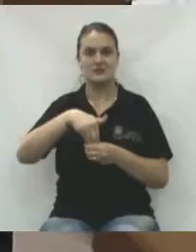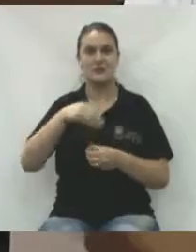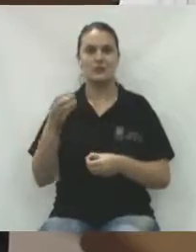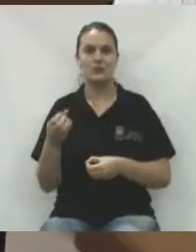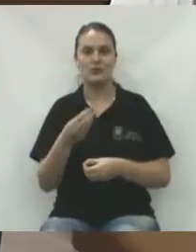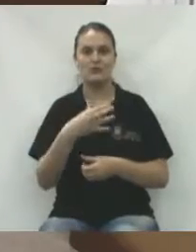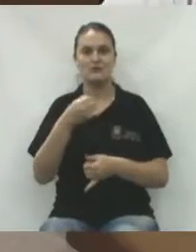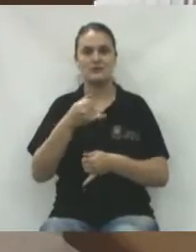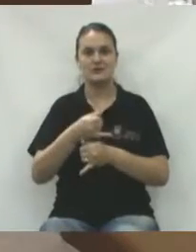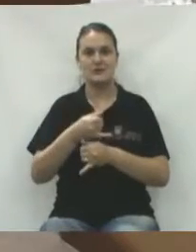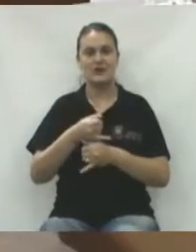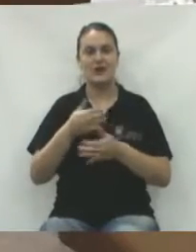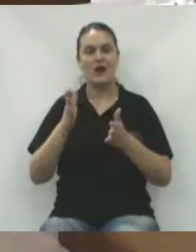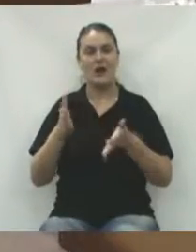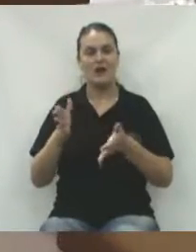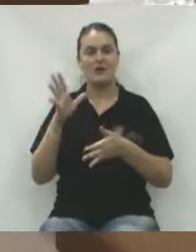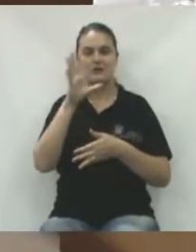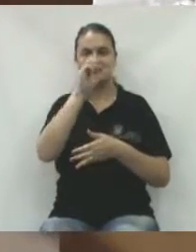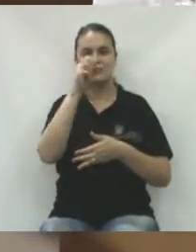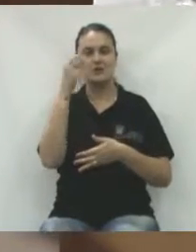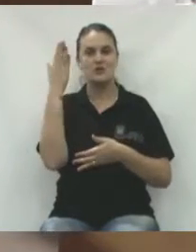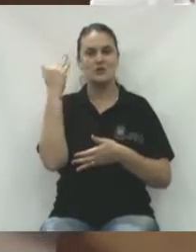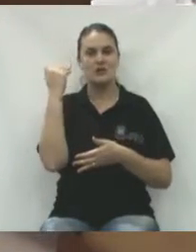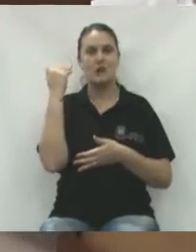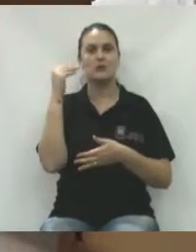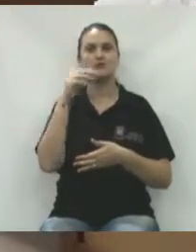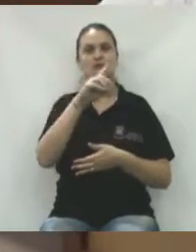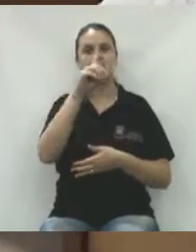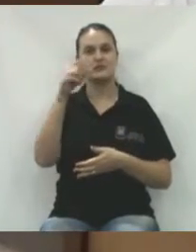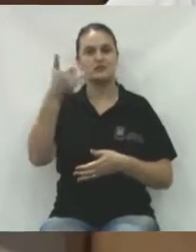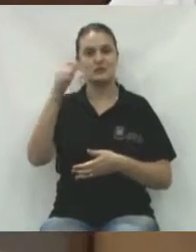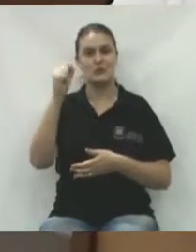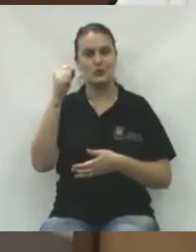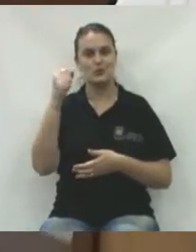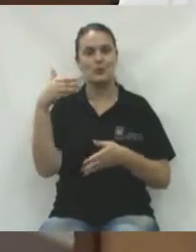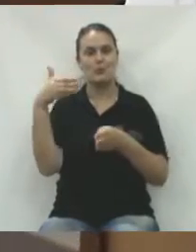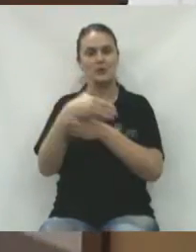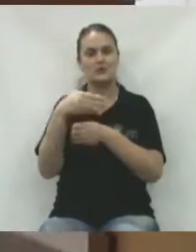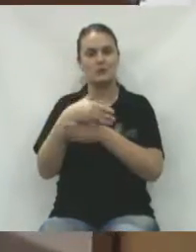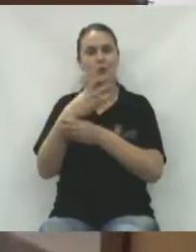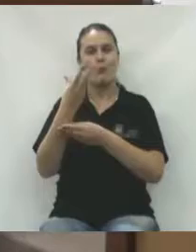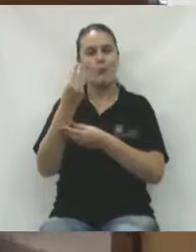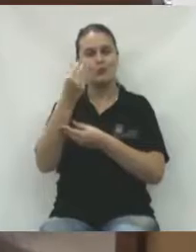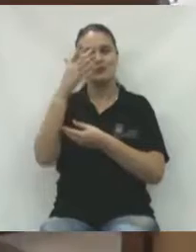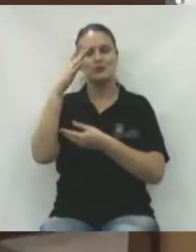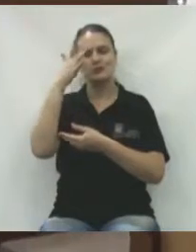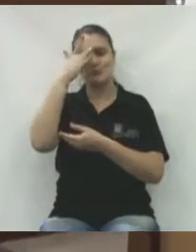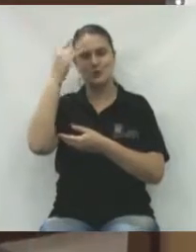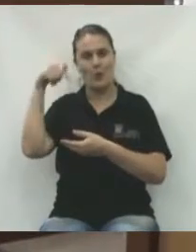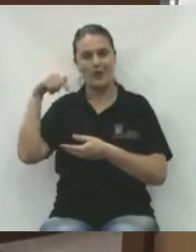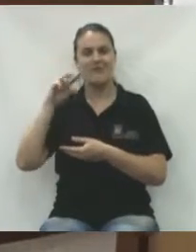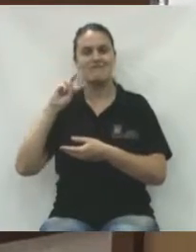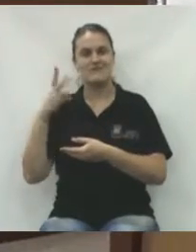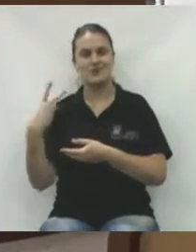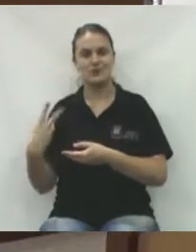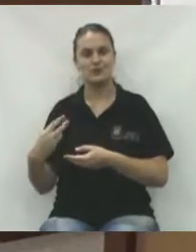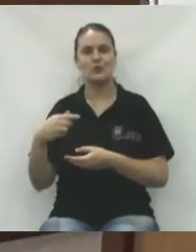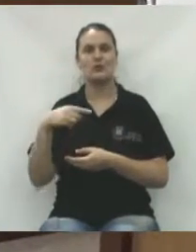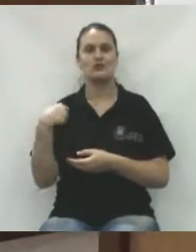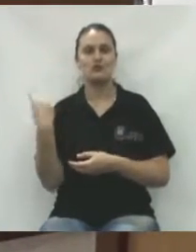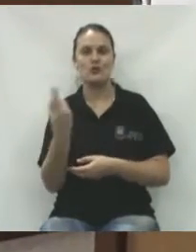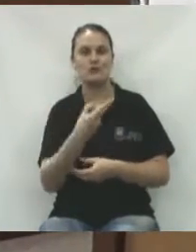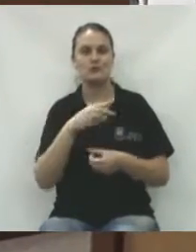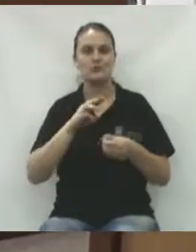a eleição da nova diretoria foi agora no sábado dia 18 com participação de vários vereadores aqui no